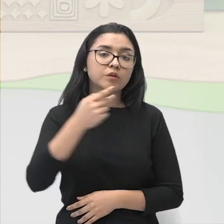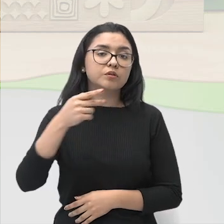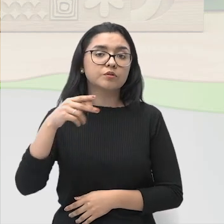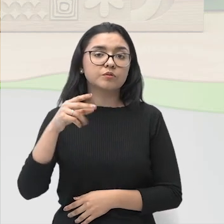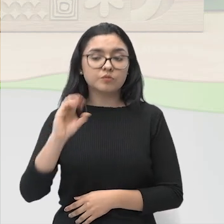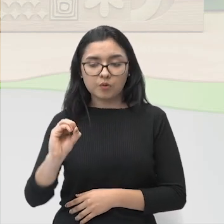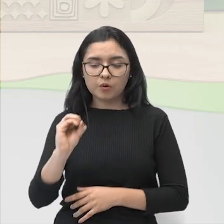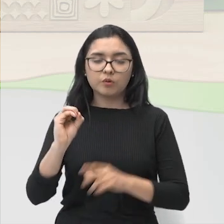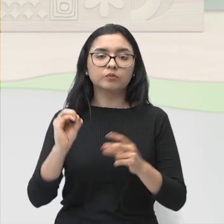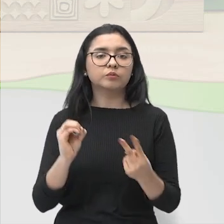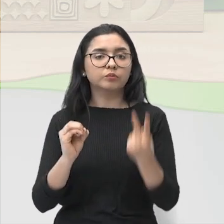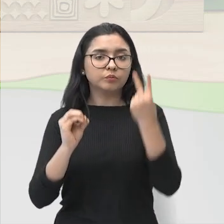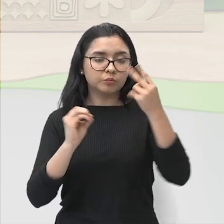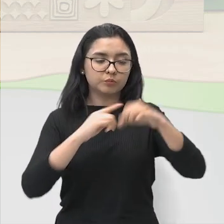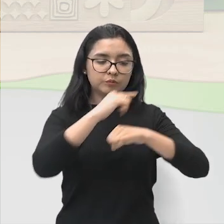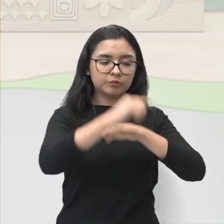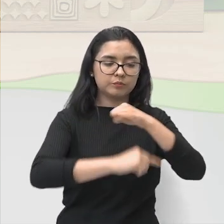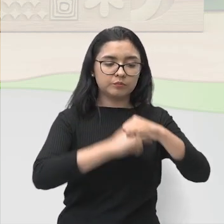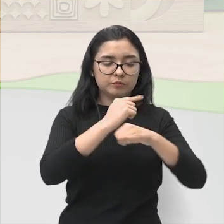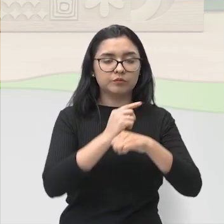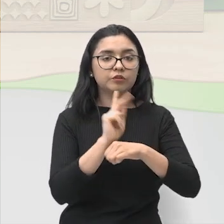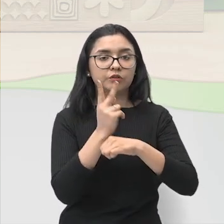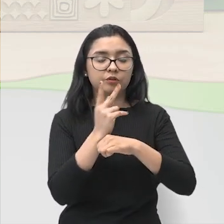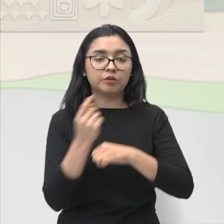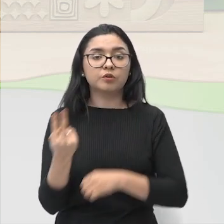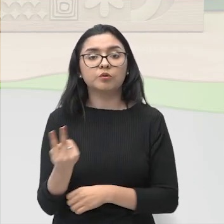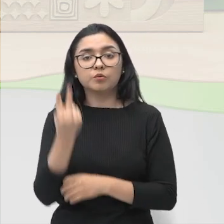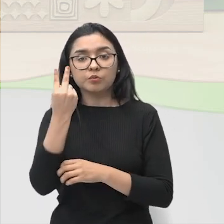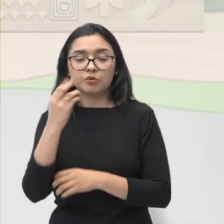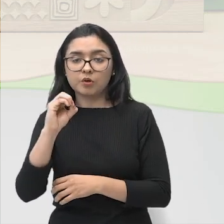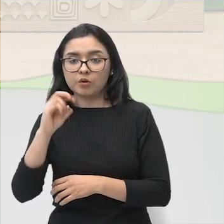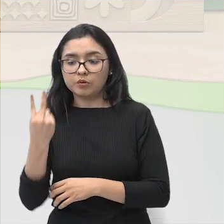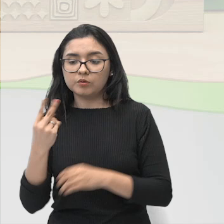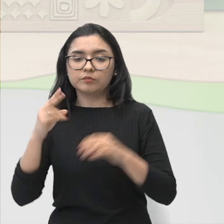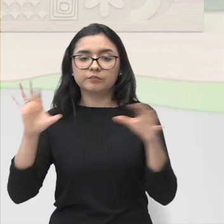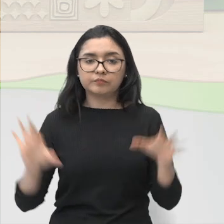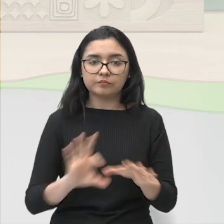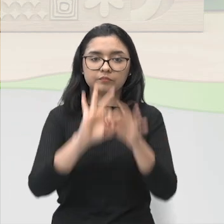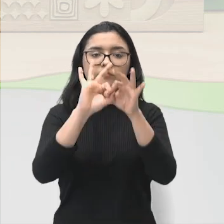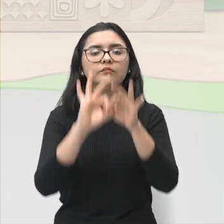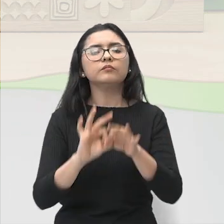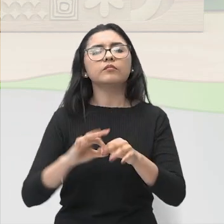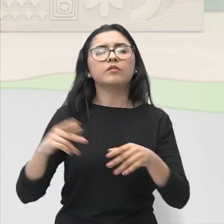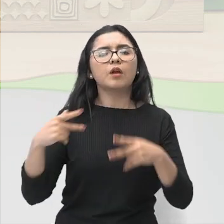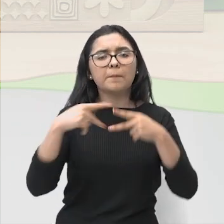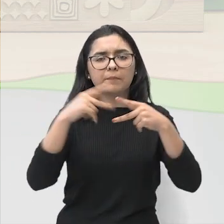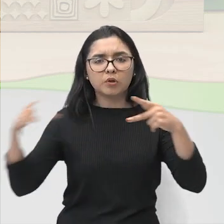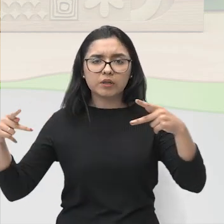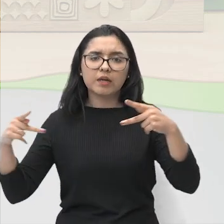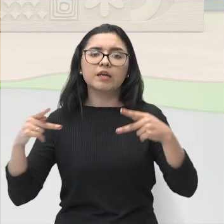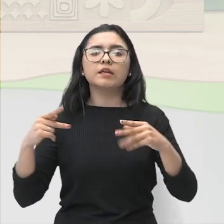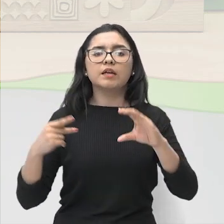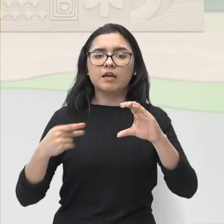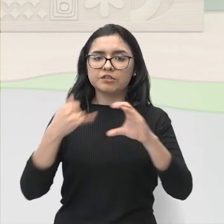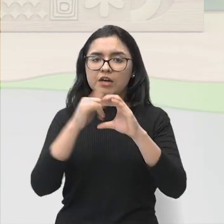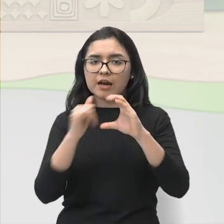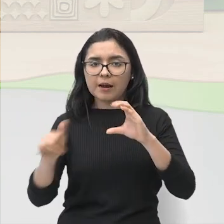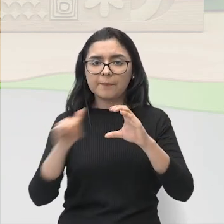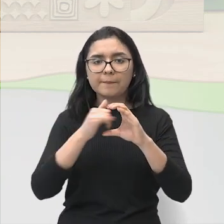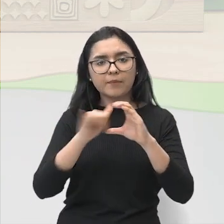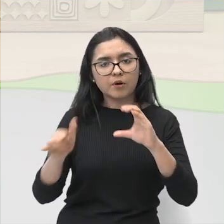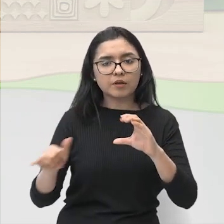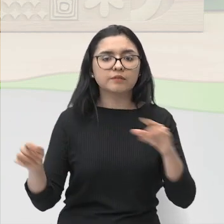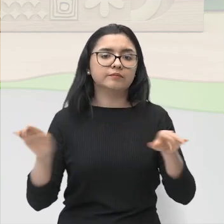2 moléculas de hidrogênio com uma de oxigênio, proteínas, carboidratos, e aqui nós vemos